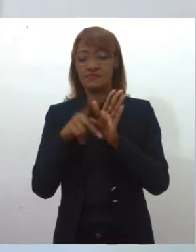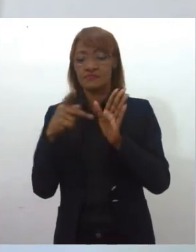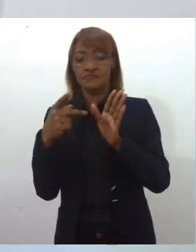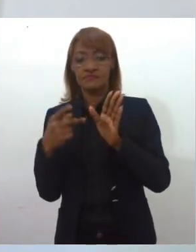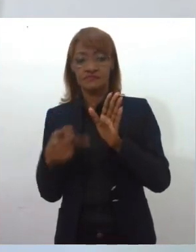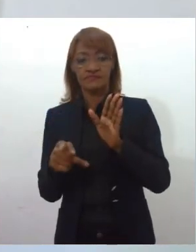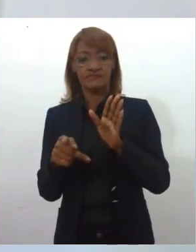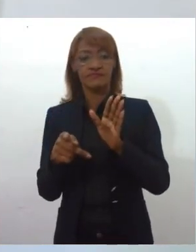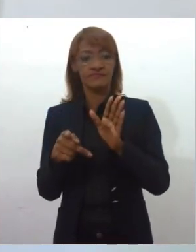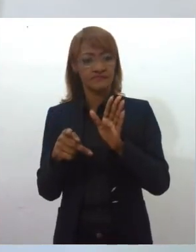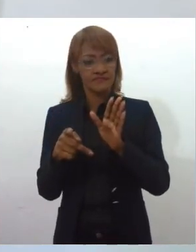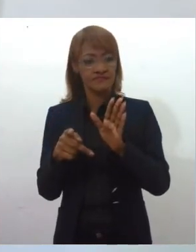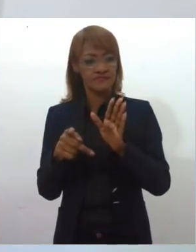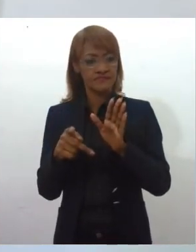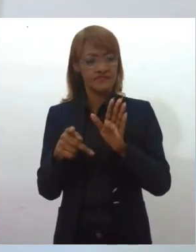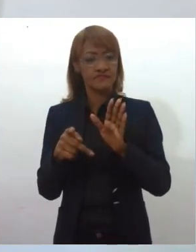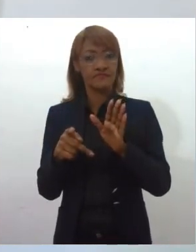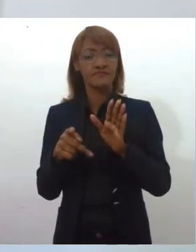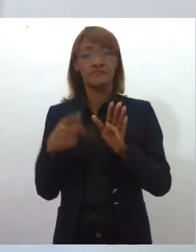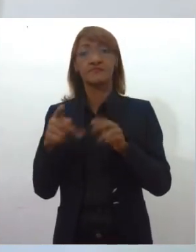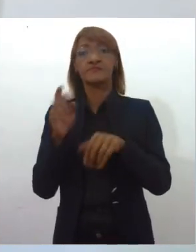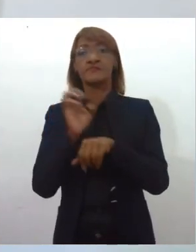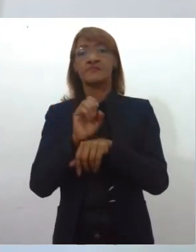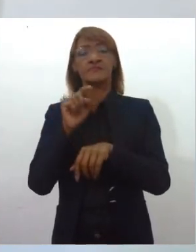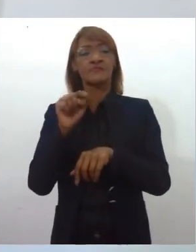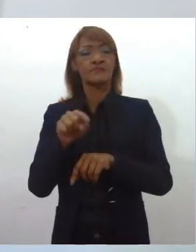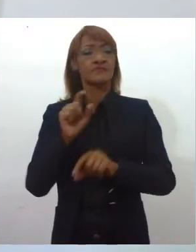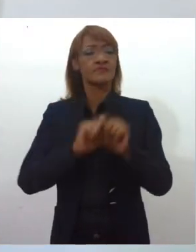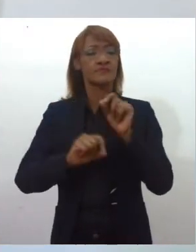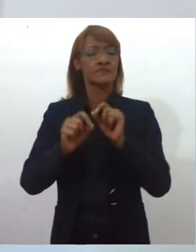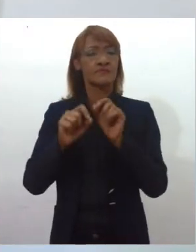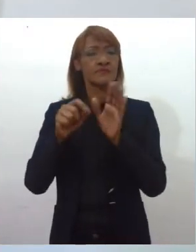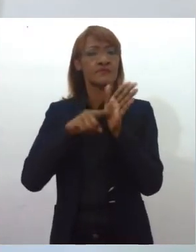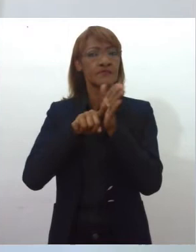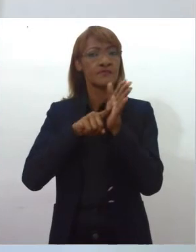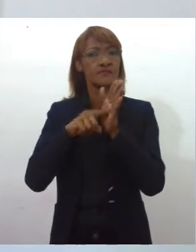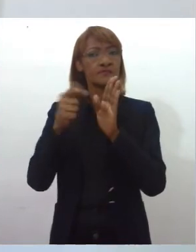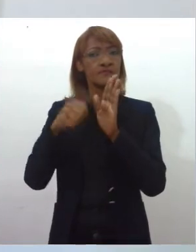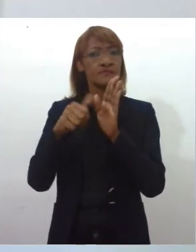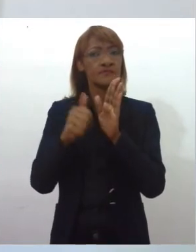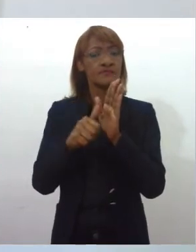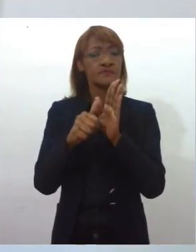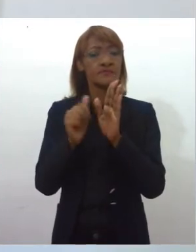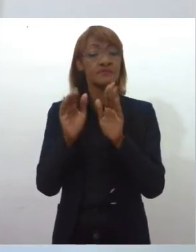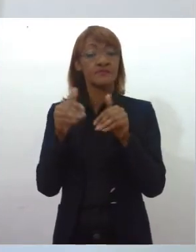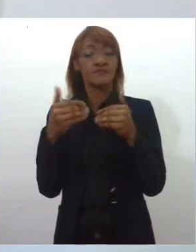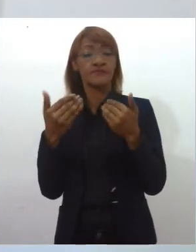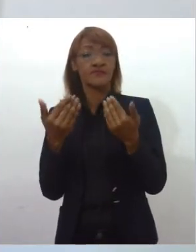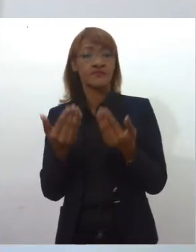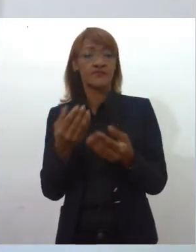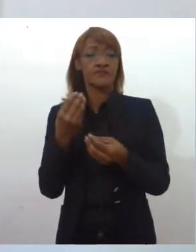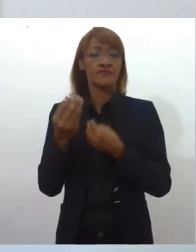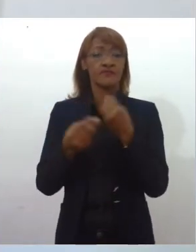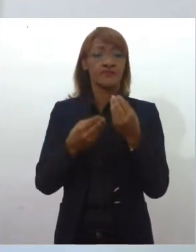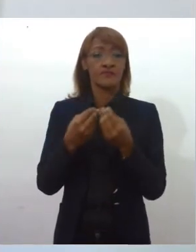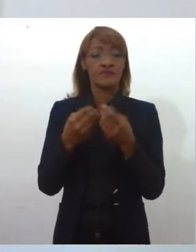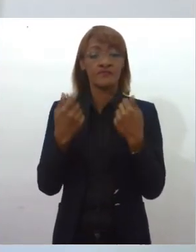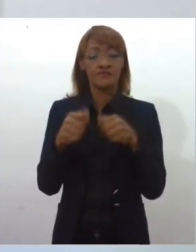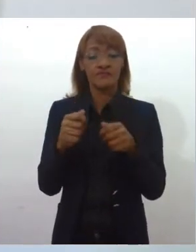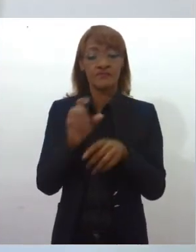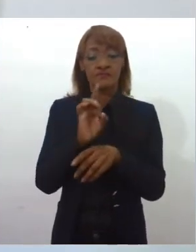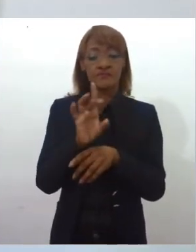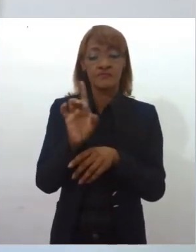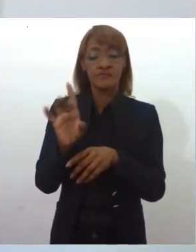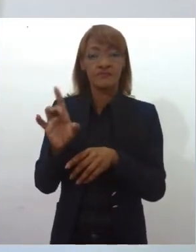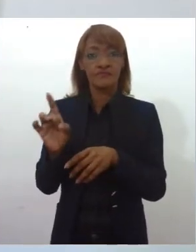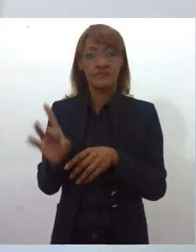que é o Sistema de Protocolo do Estado. Vai analisar, vai olhar lá quais são os anexos necessários para cada